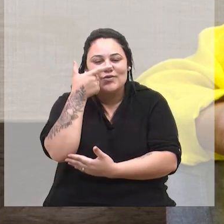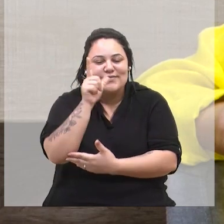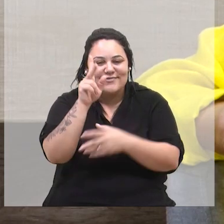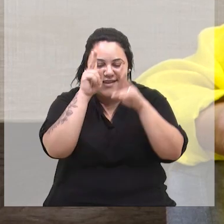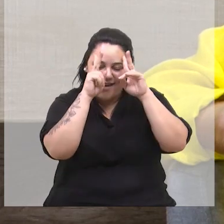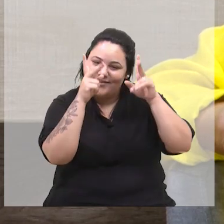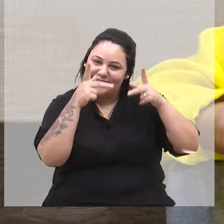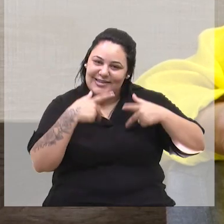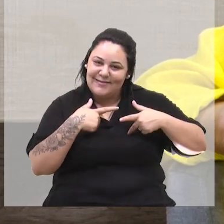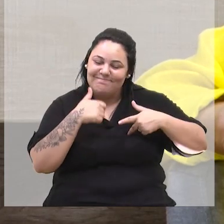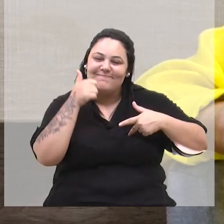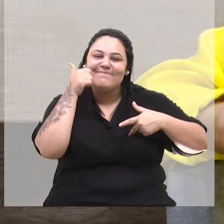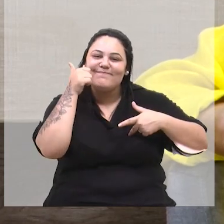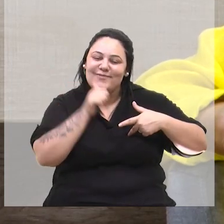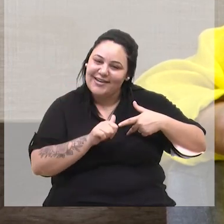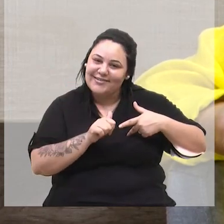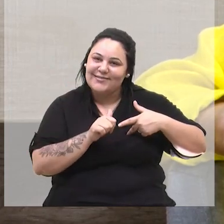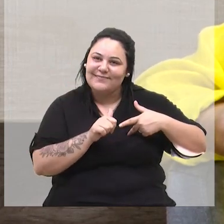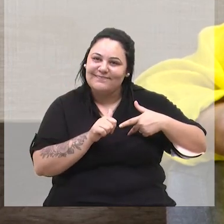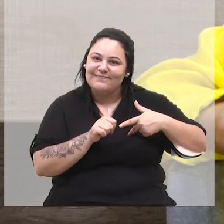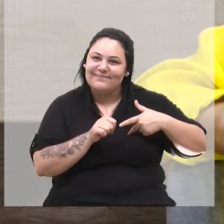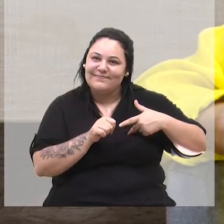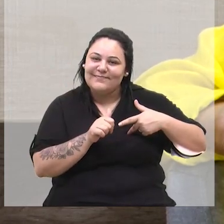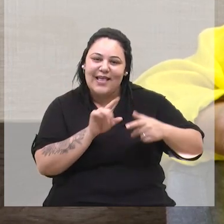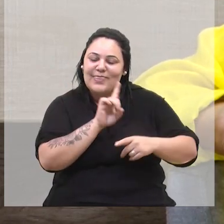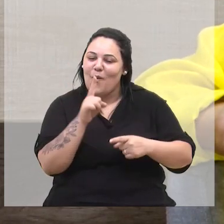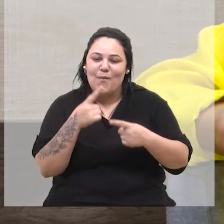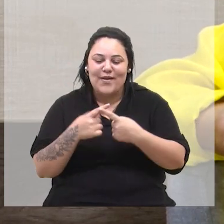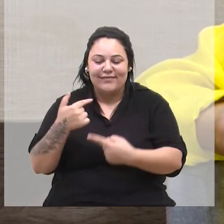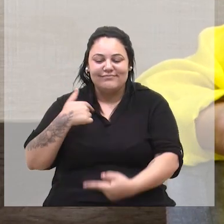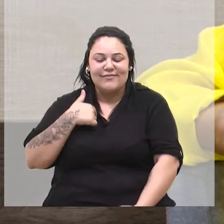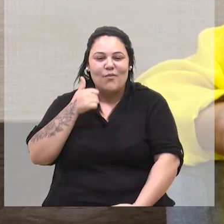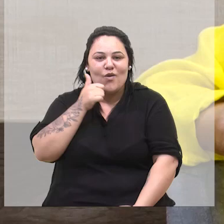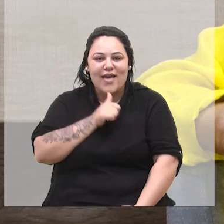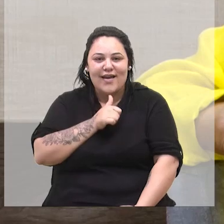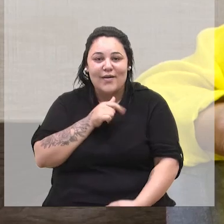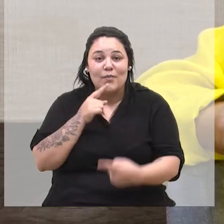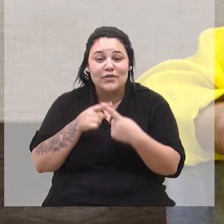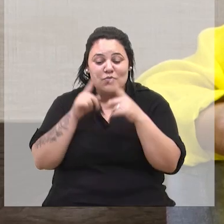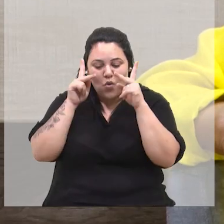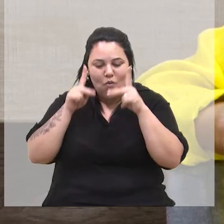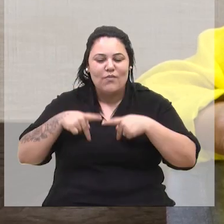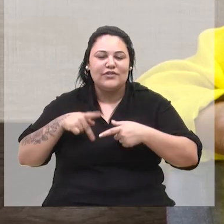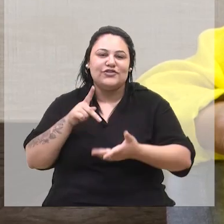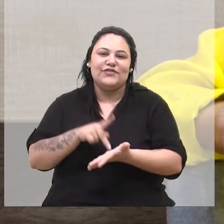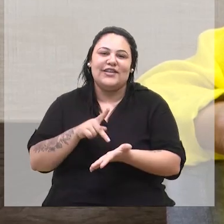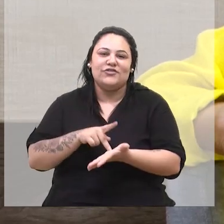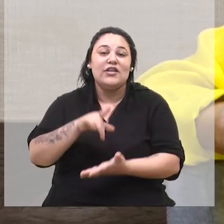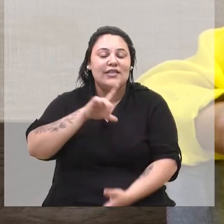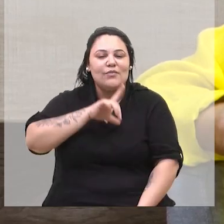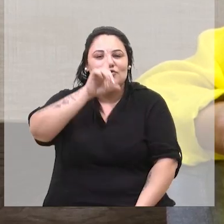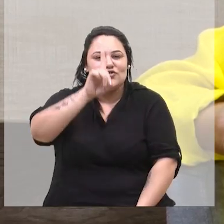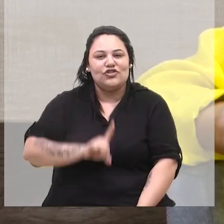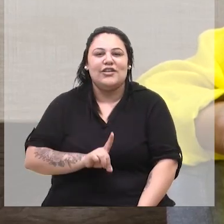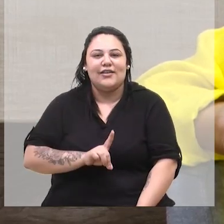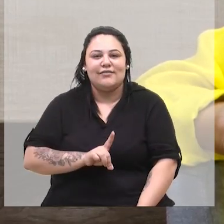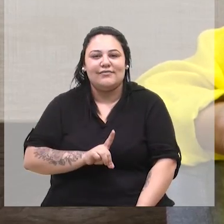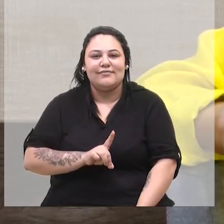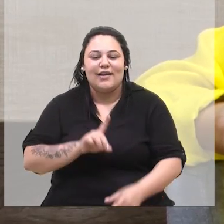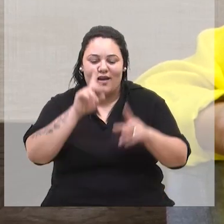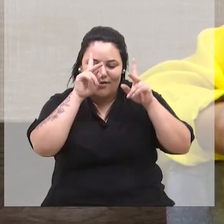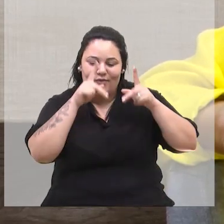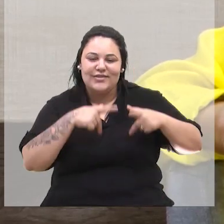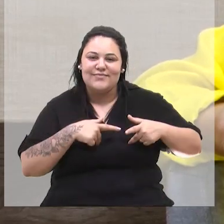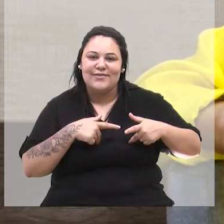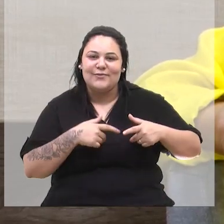que todos nós consigamos reconhecer as mulheres, não porque somos mulheres, mas porque somos seres humanos e temos